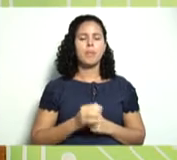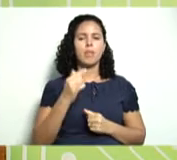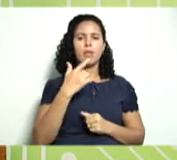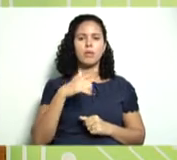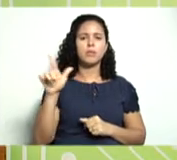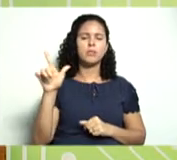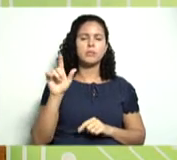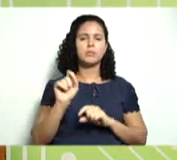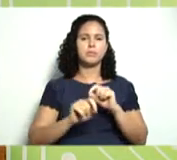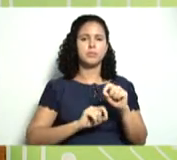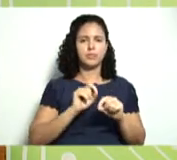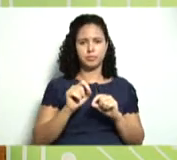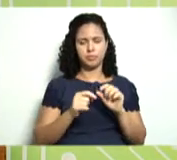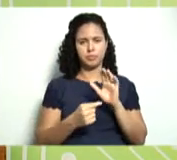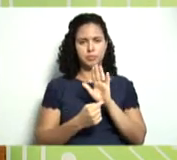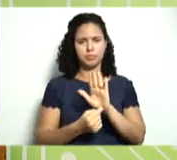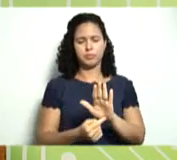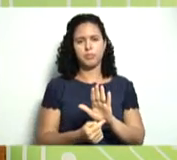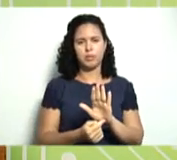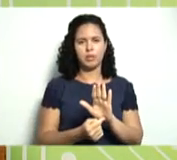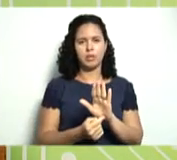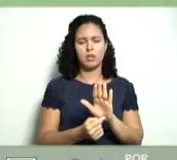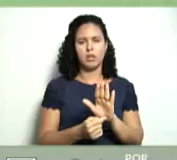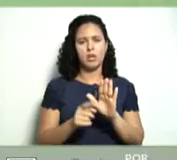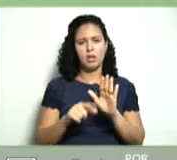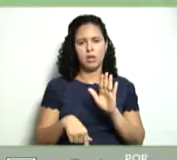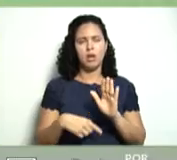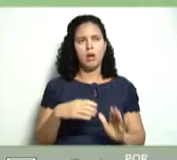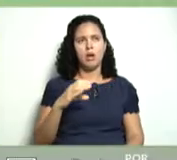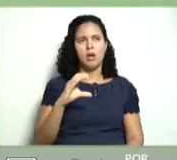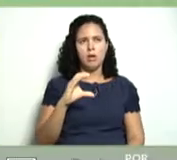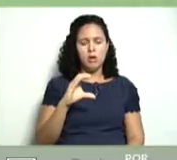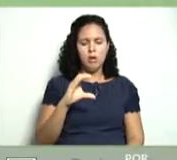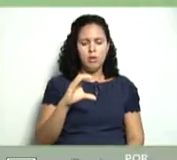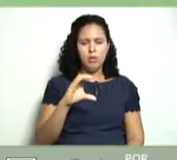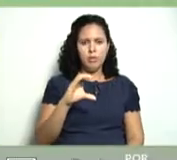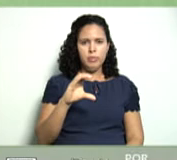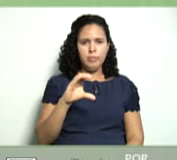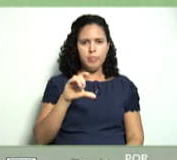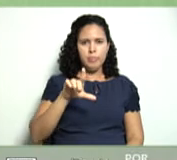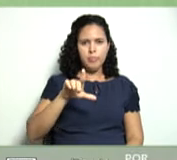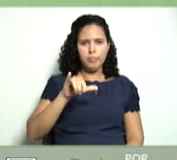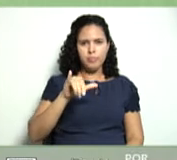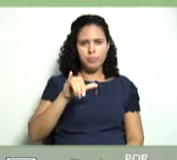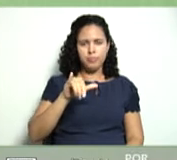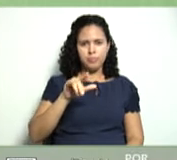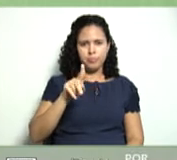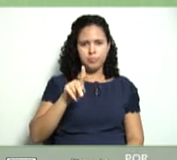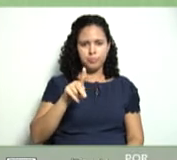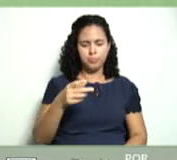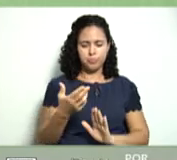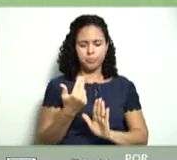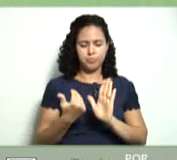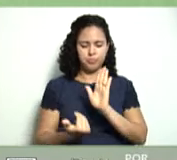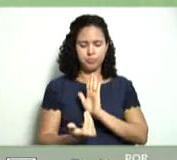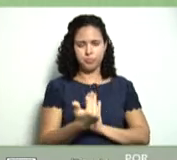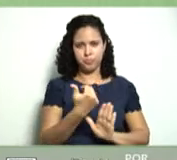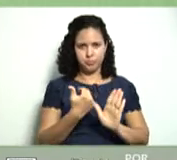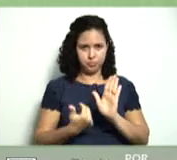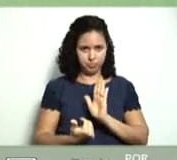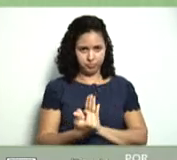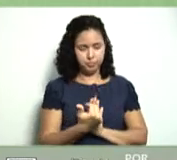recurso que eu falei para vocês que eu quero mostrar é o clipe arte que são imagens que você pode estar utilizando o computador que elas já são